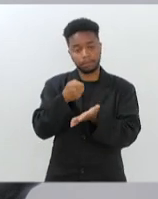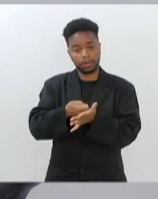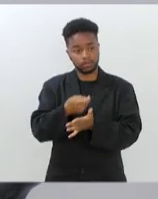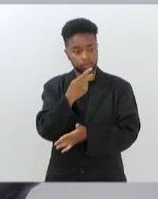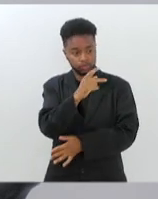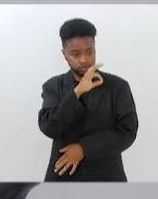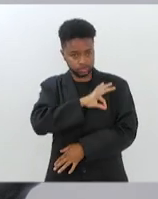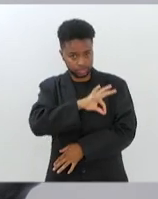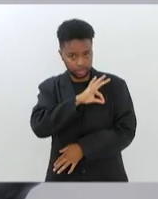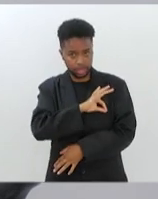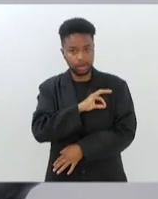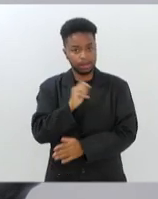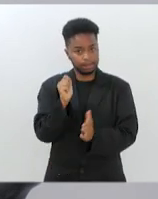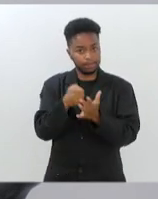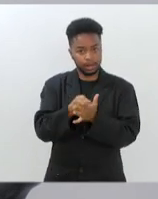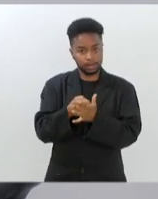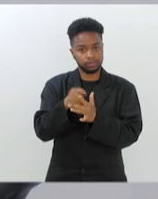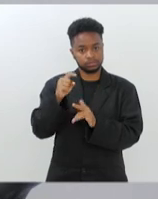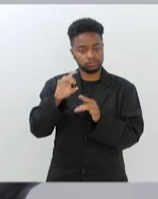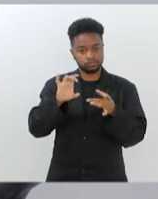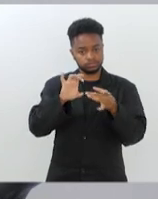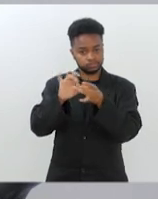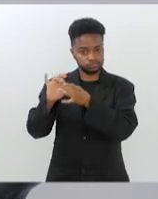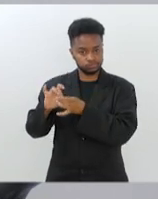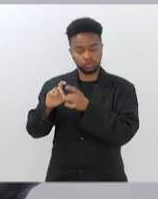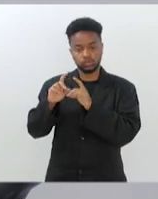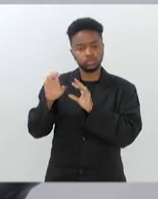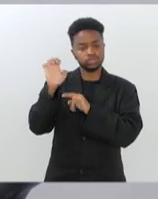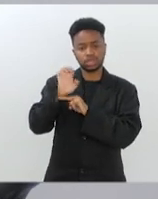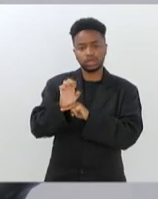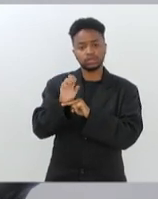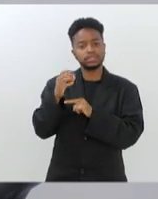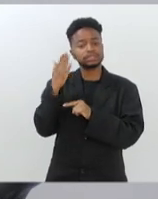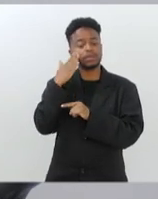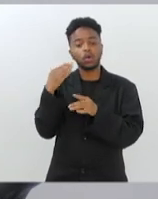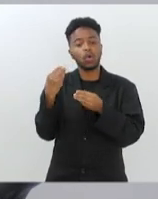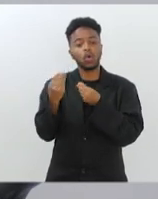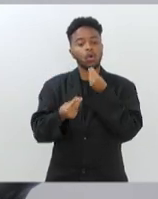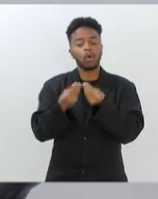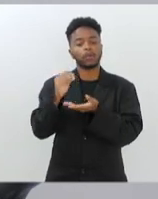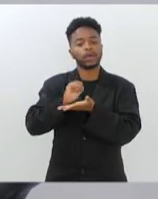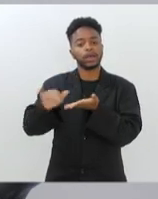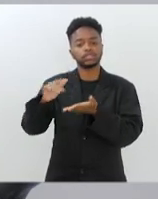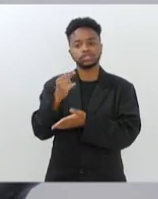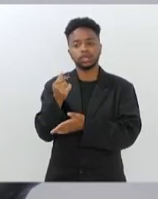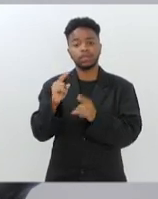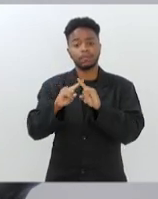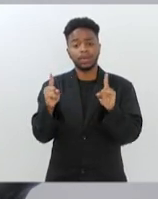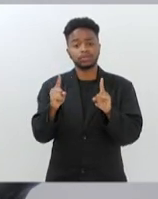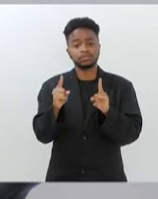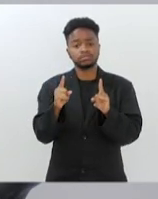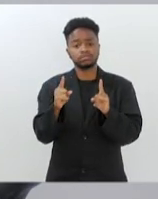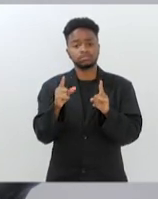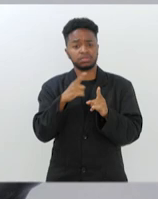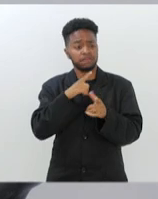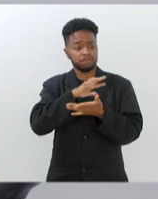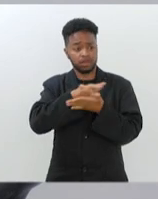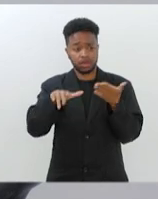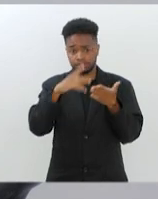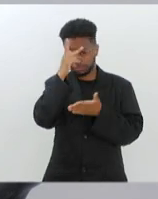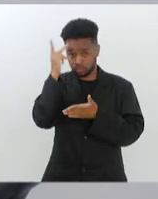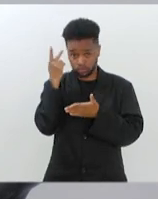publicidades do Estado possa ver onde o dinheiro tá indo qual o caminho para isso como é que alguém o senhor tá sendo aqui assistido por vários cidadãos